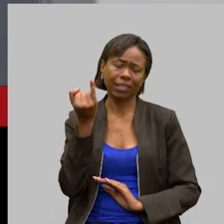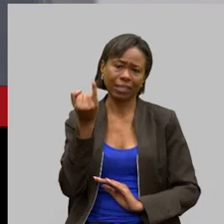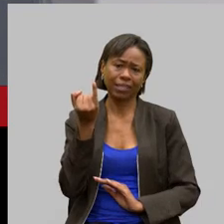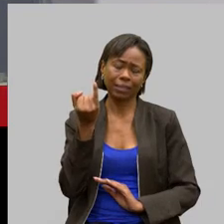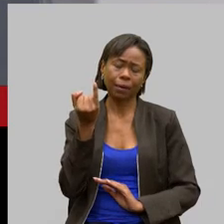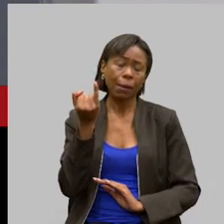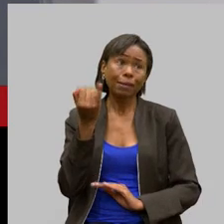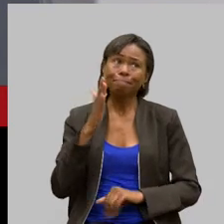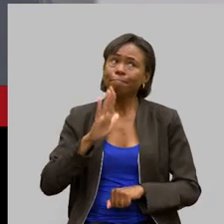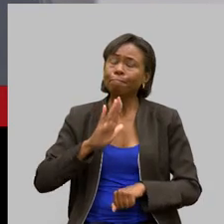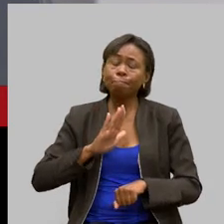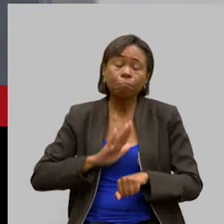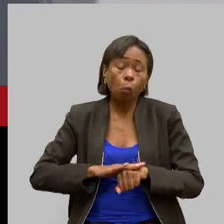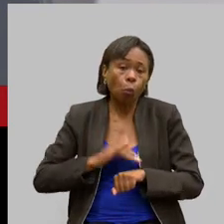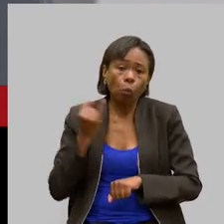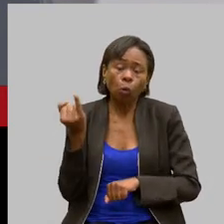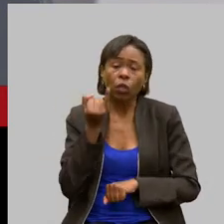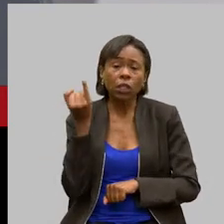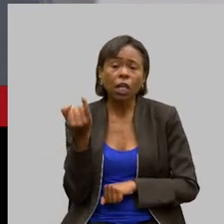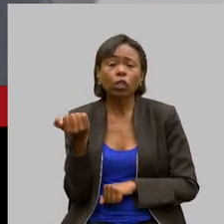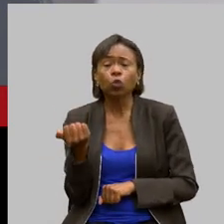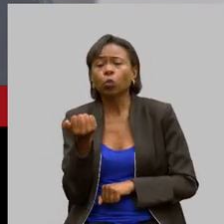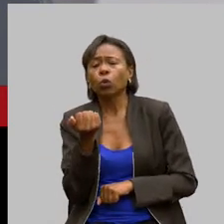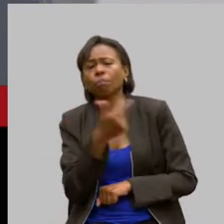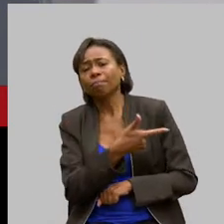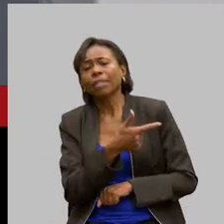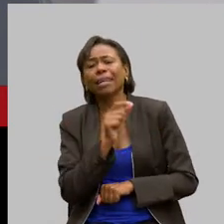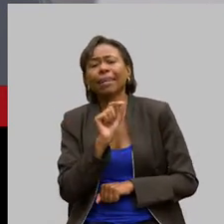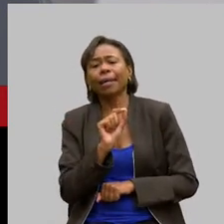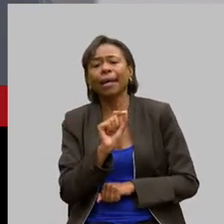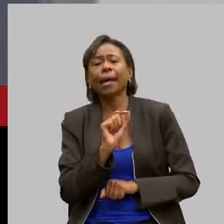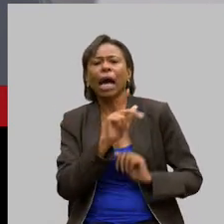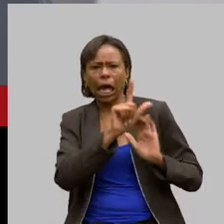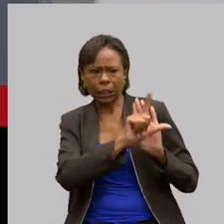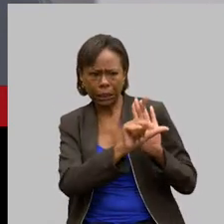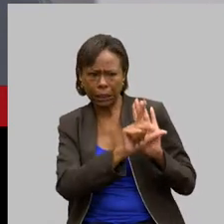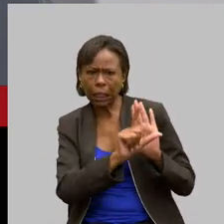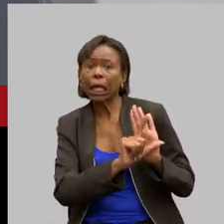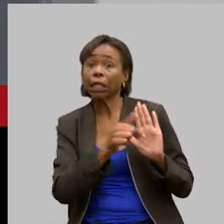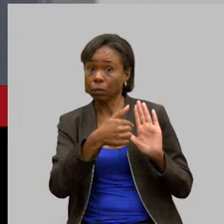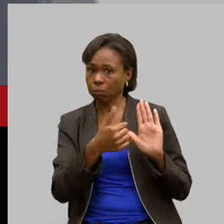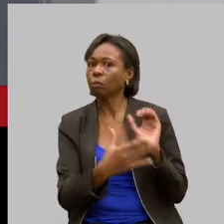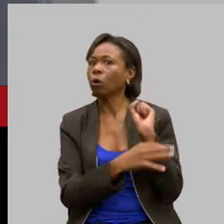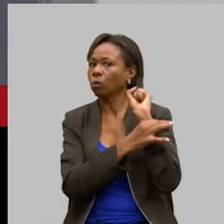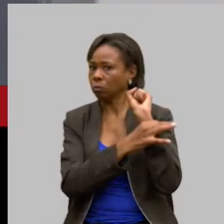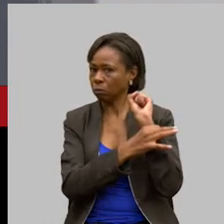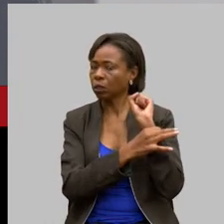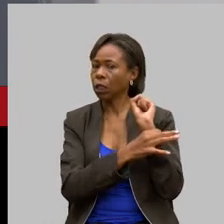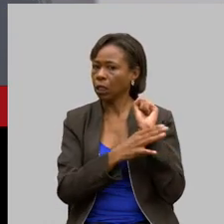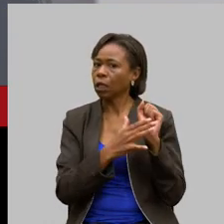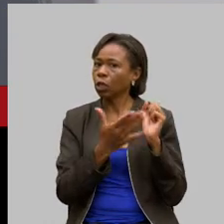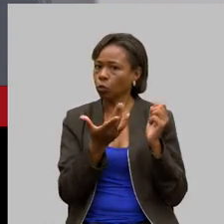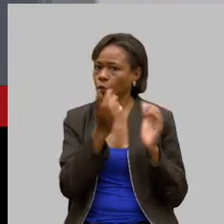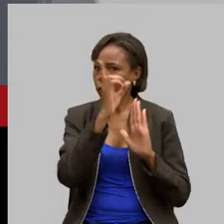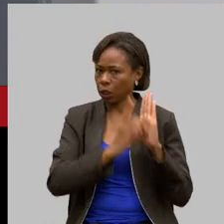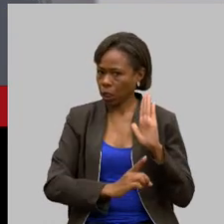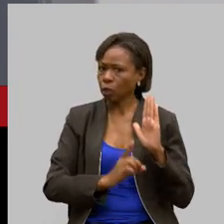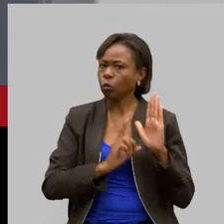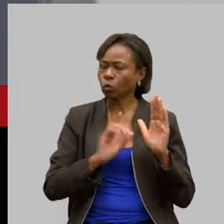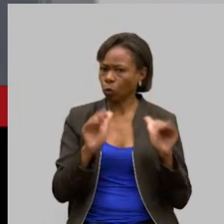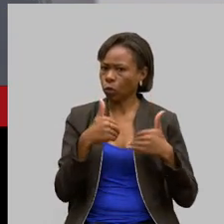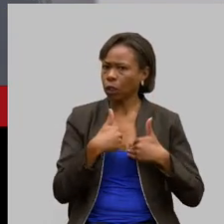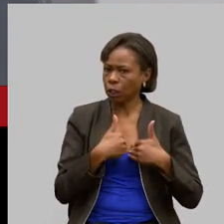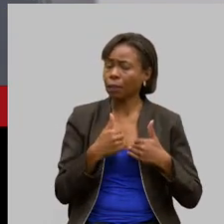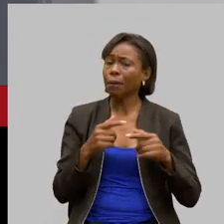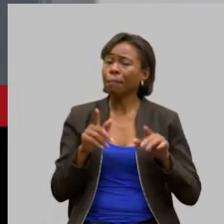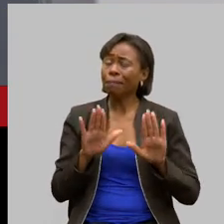eh trabalhar as legislações que são extremamente importantes para garantia de direitos dessa população a gente precisa fazer